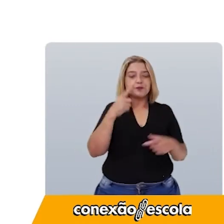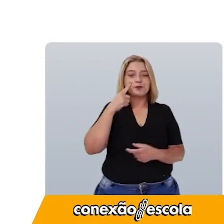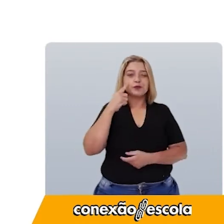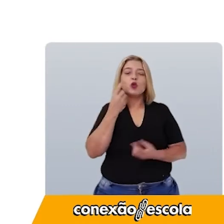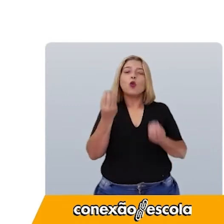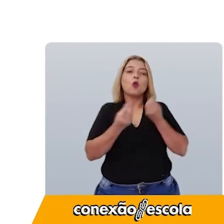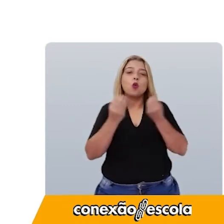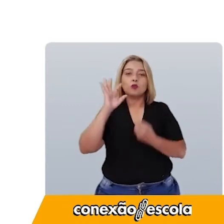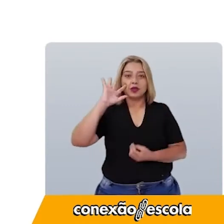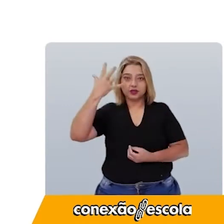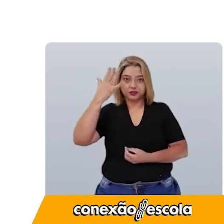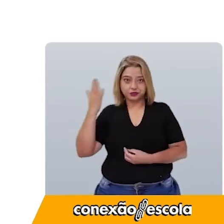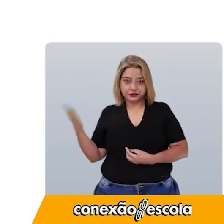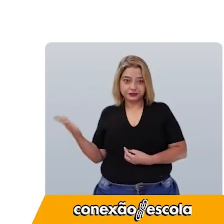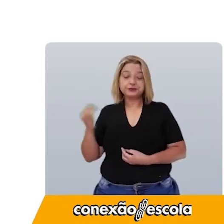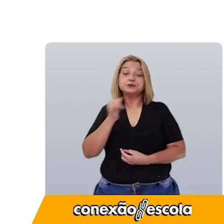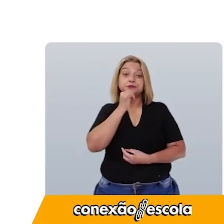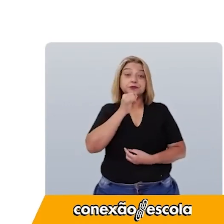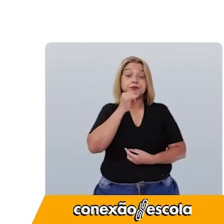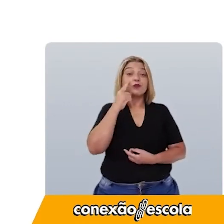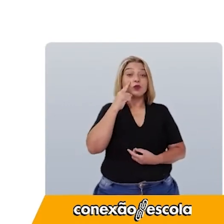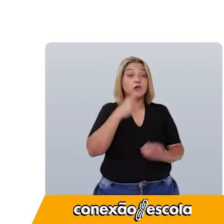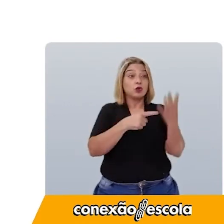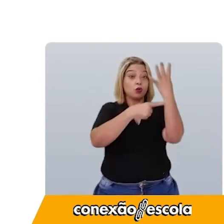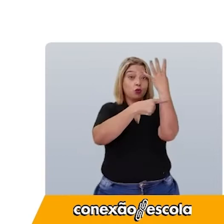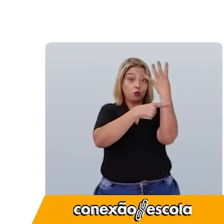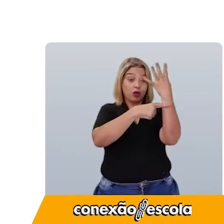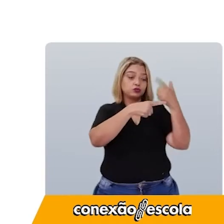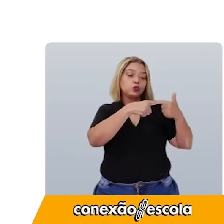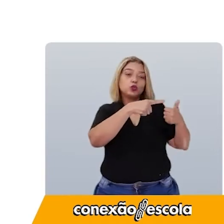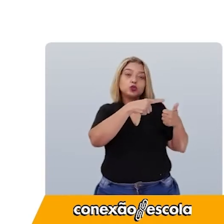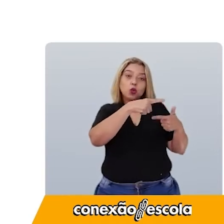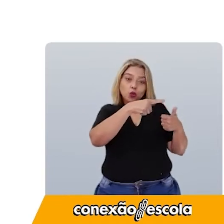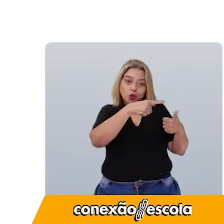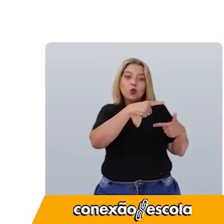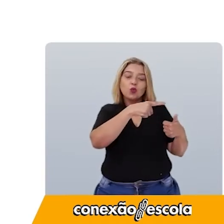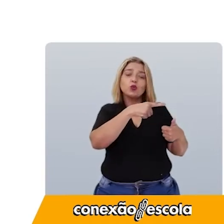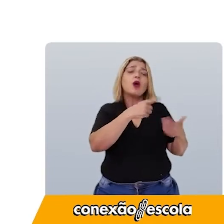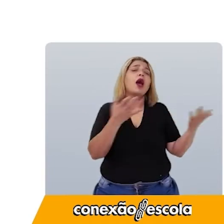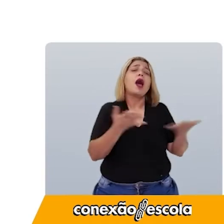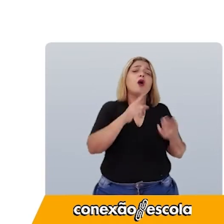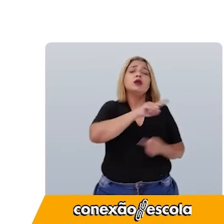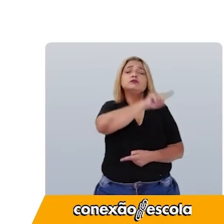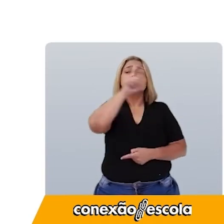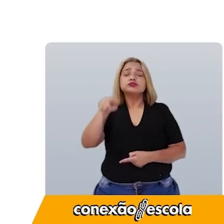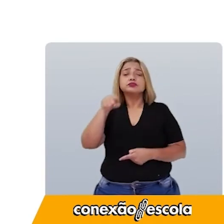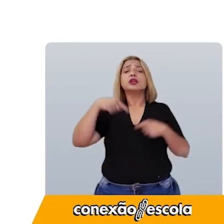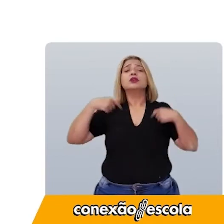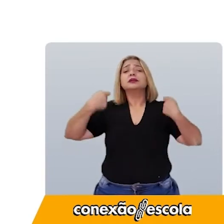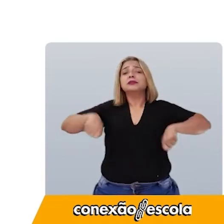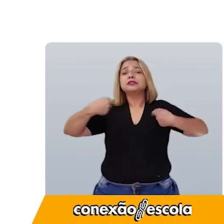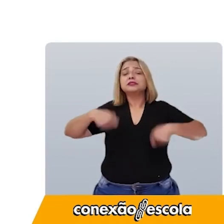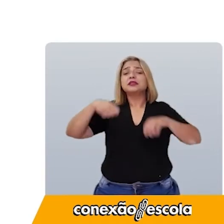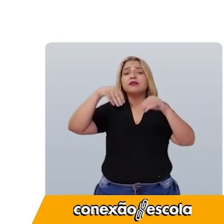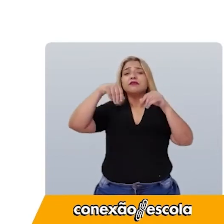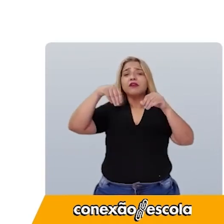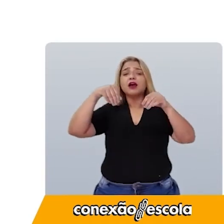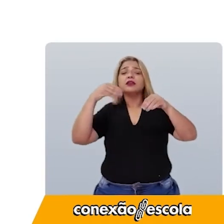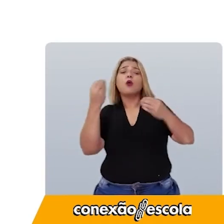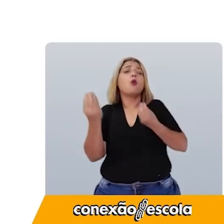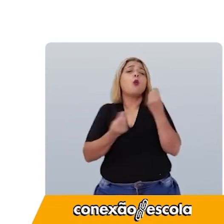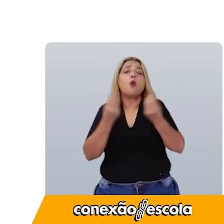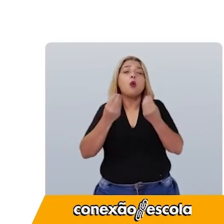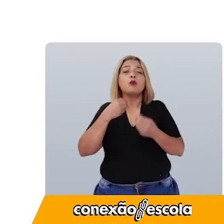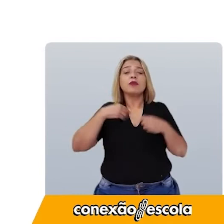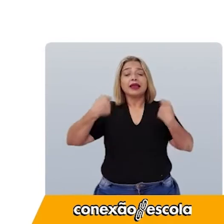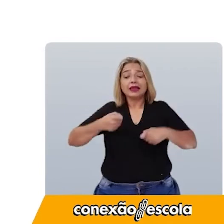de 4 para 12 e eu quero saber qual a quantidade de farinha necessárias para fazer